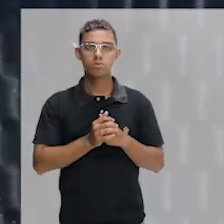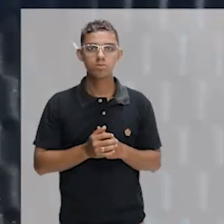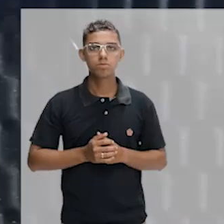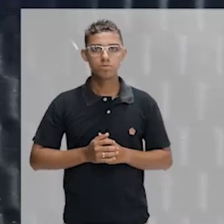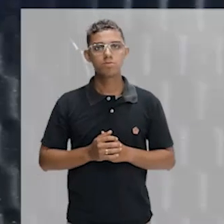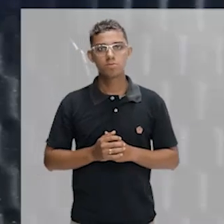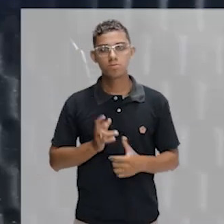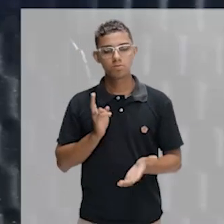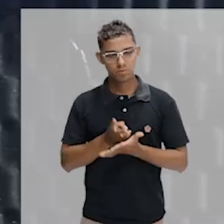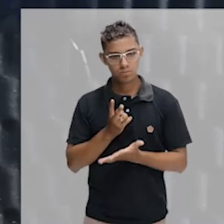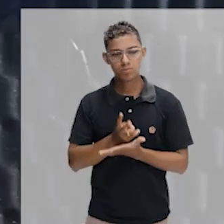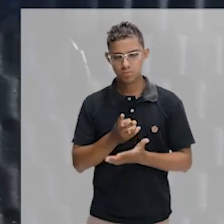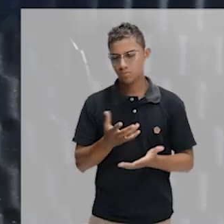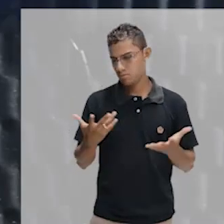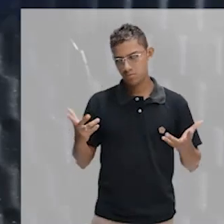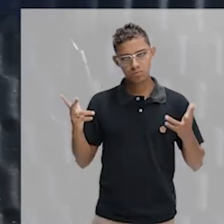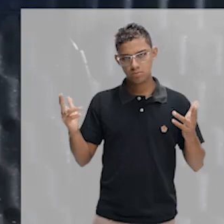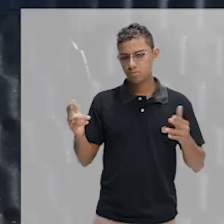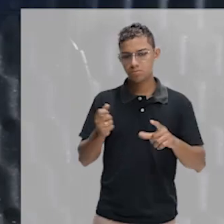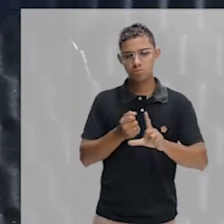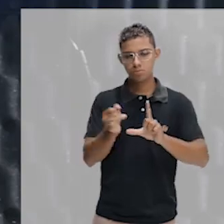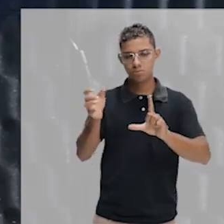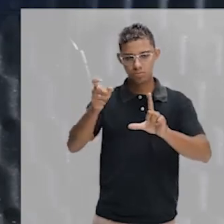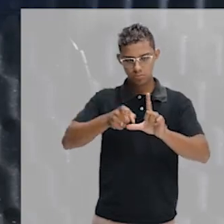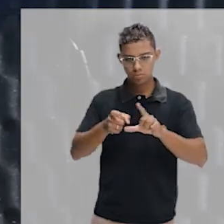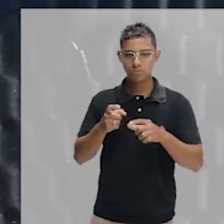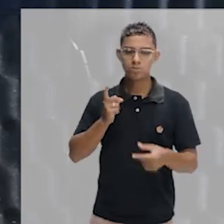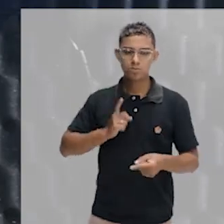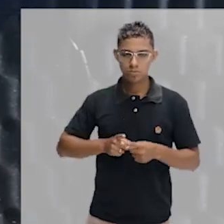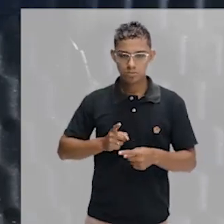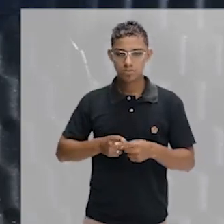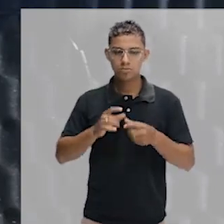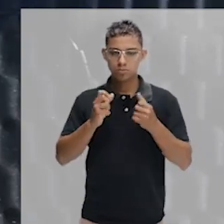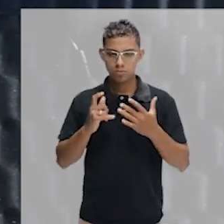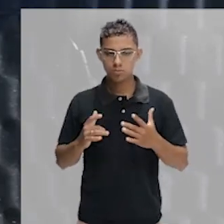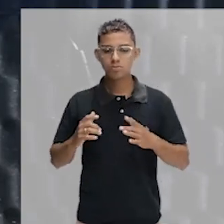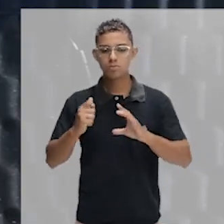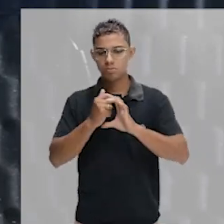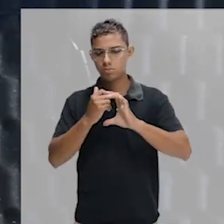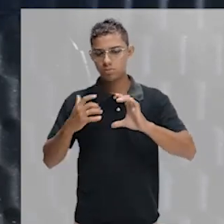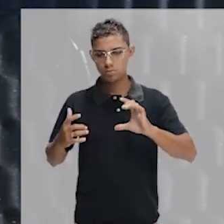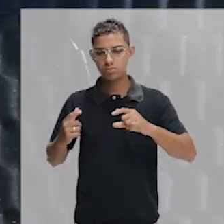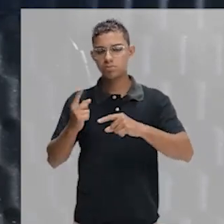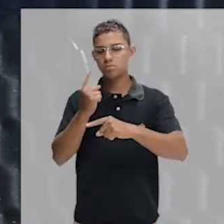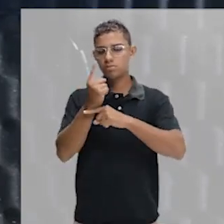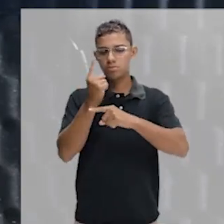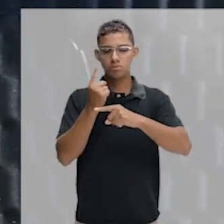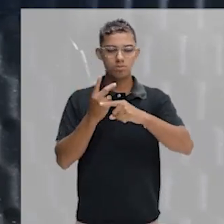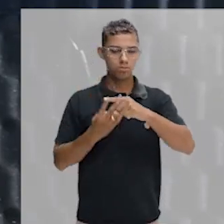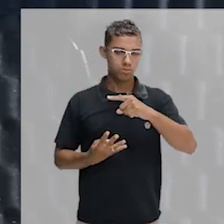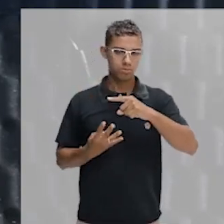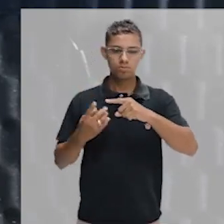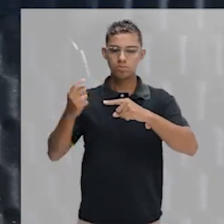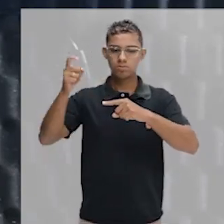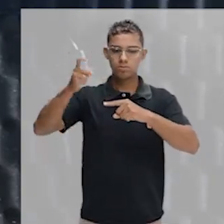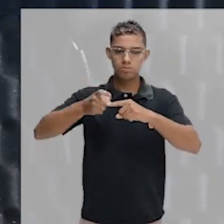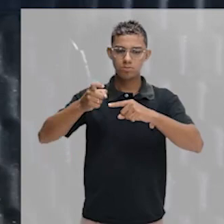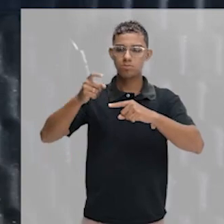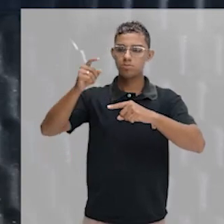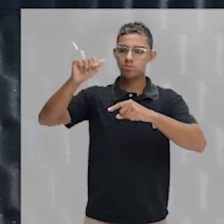a x vai continuar sendo função exponencial porque porque a característica dela é a variável presente